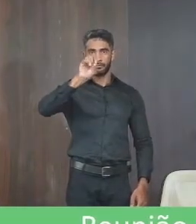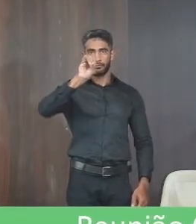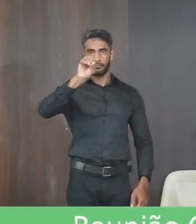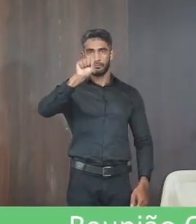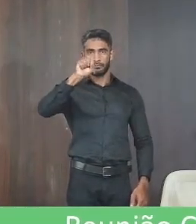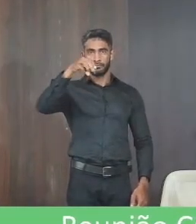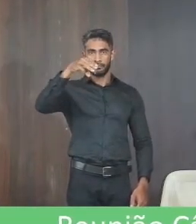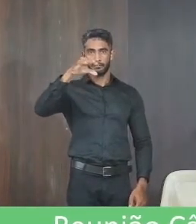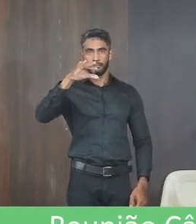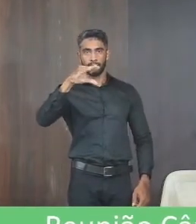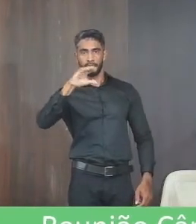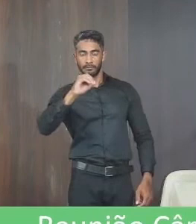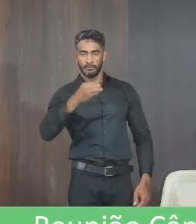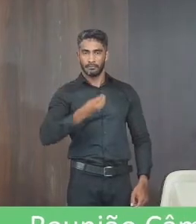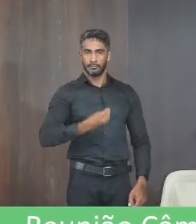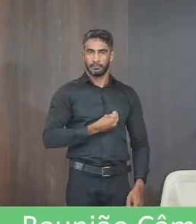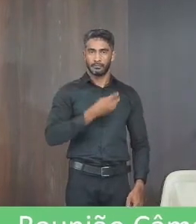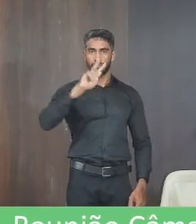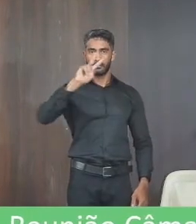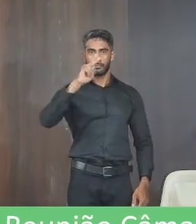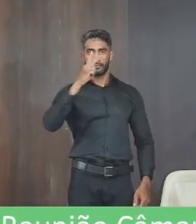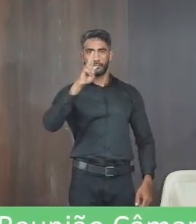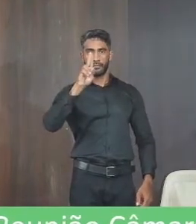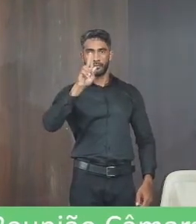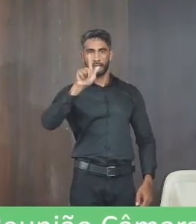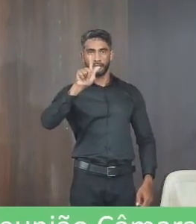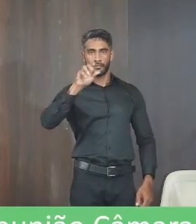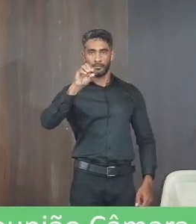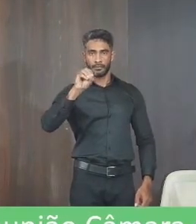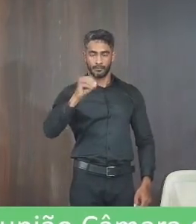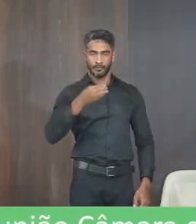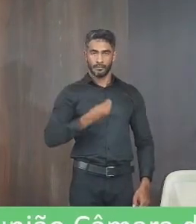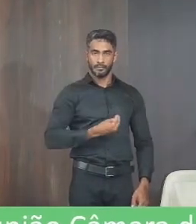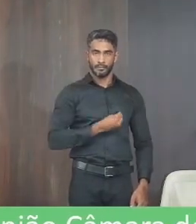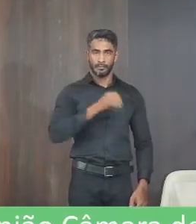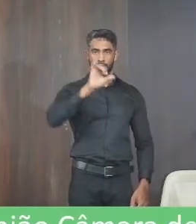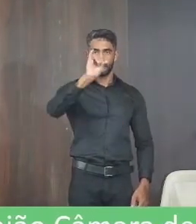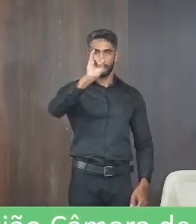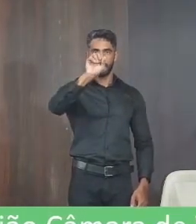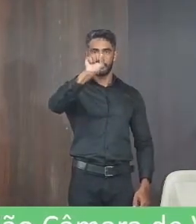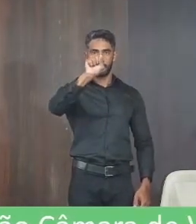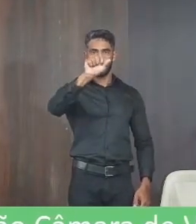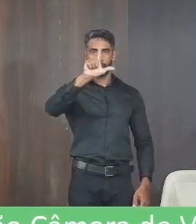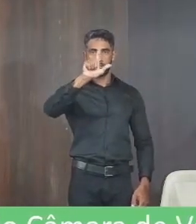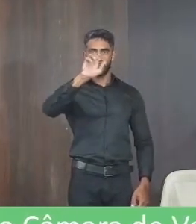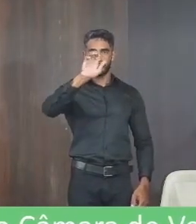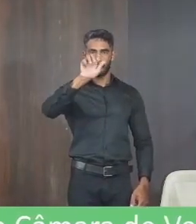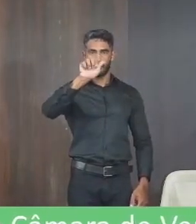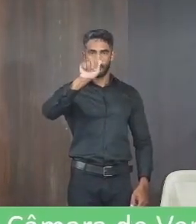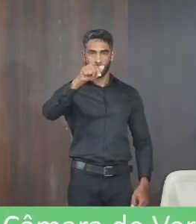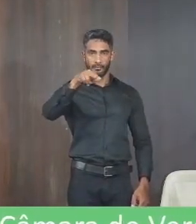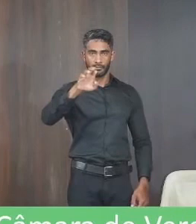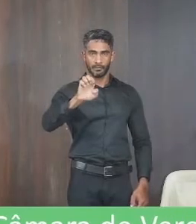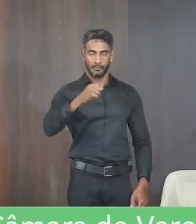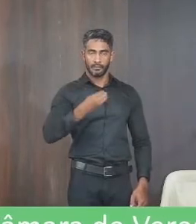Ferreira presente Hugo Leonardo Dias Caires presente Islane da Silva Pedro presente